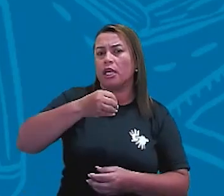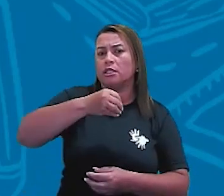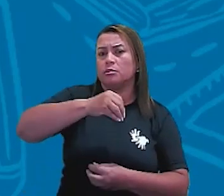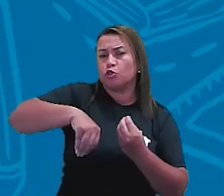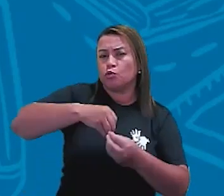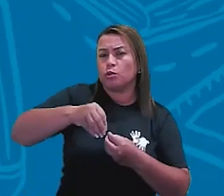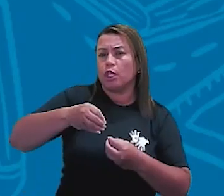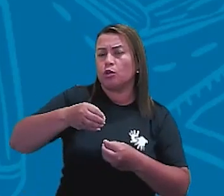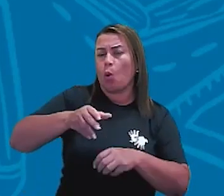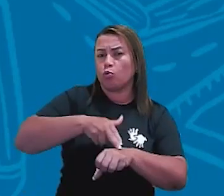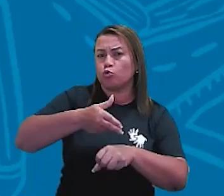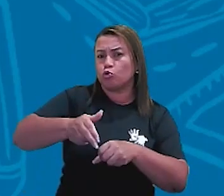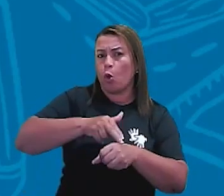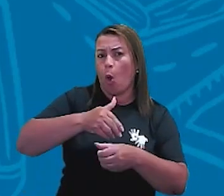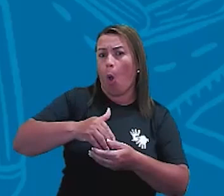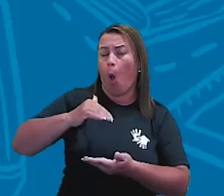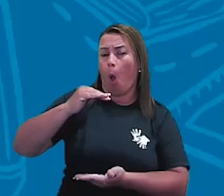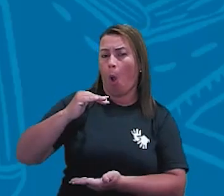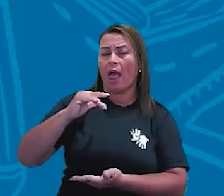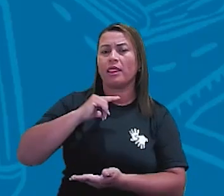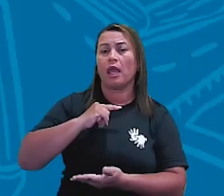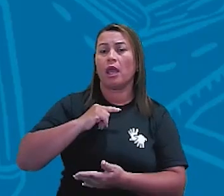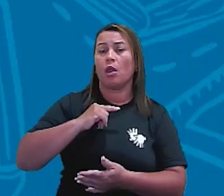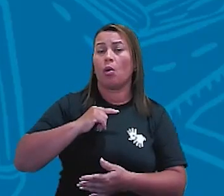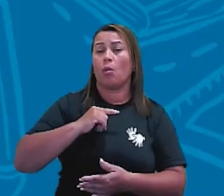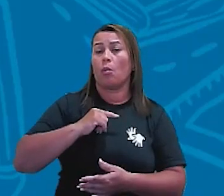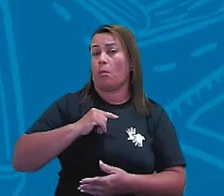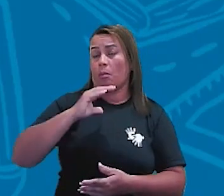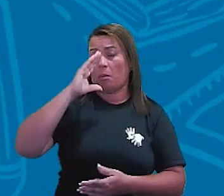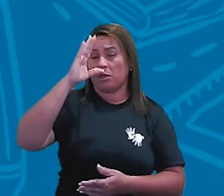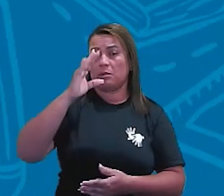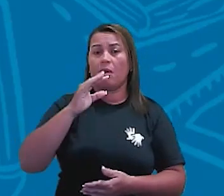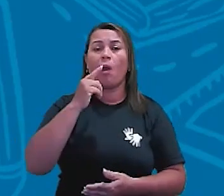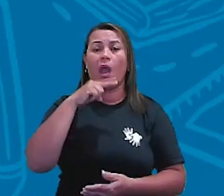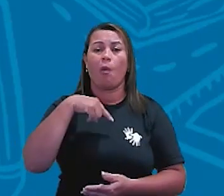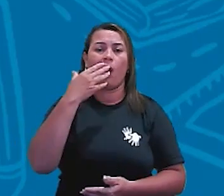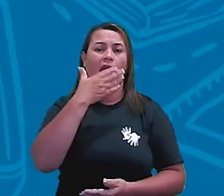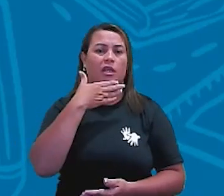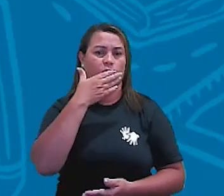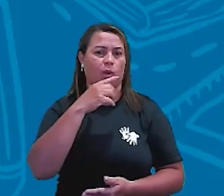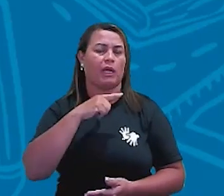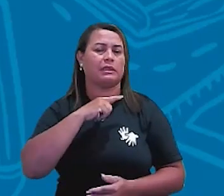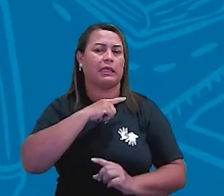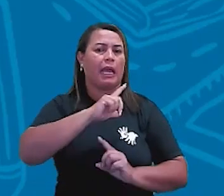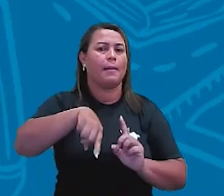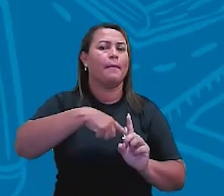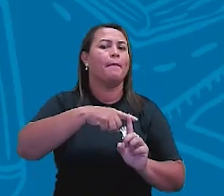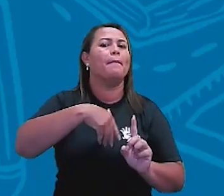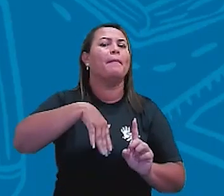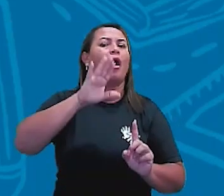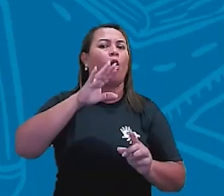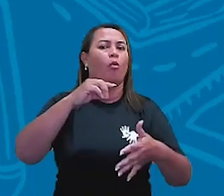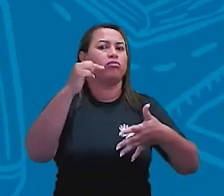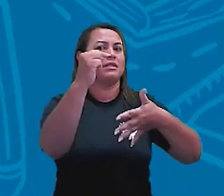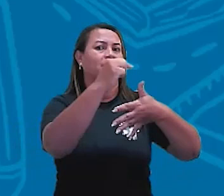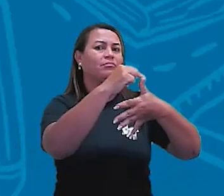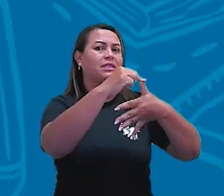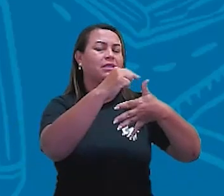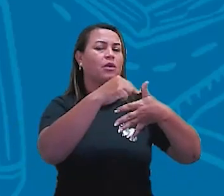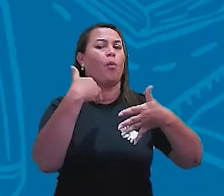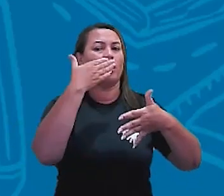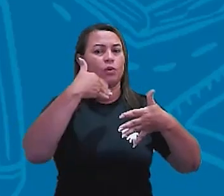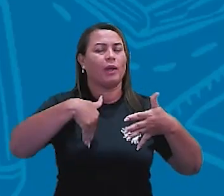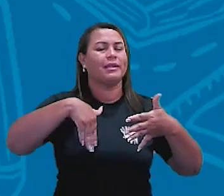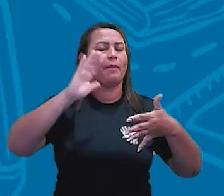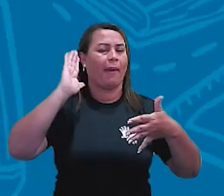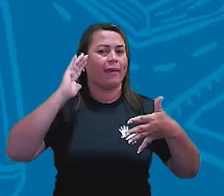que o primeiro ingrediente dele é o açúcar, é porque aquele achocolatado tem em maior quantidade, em relação aos outros itens dele,